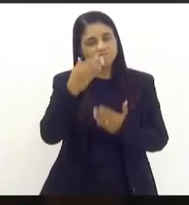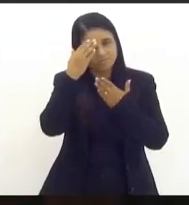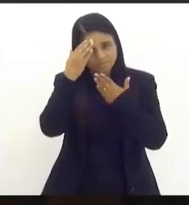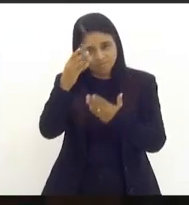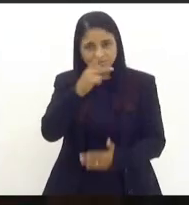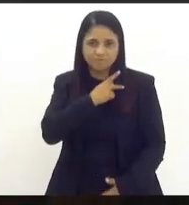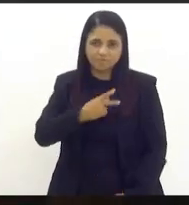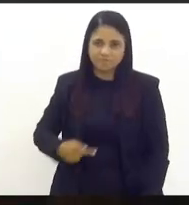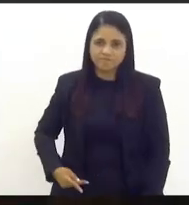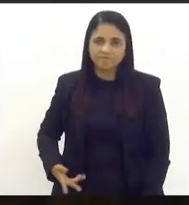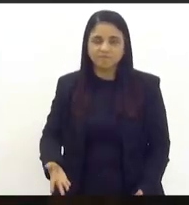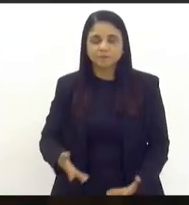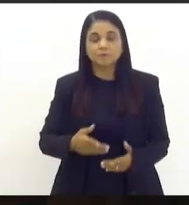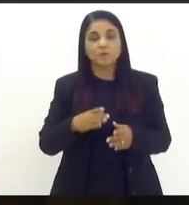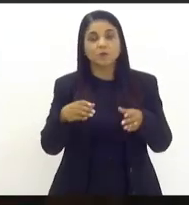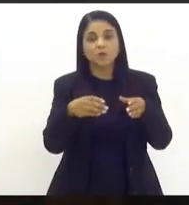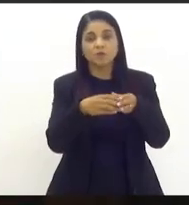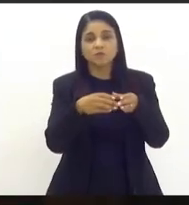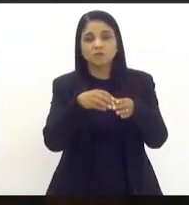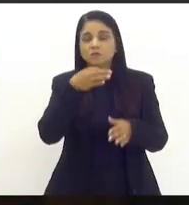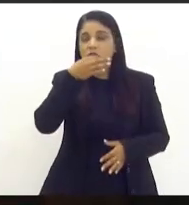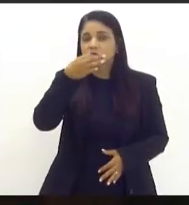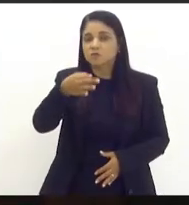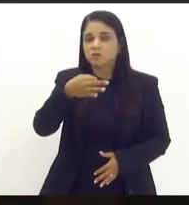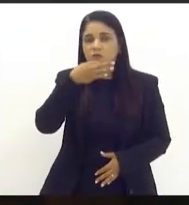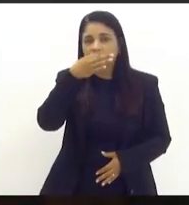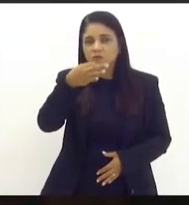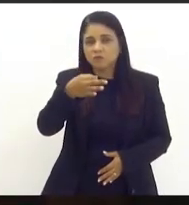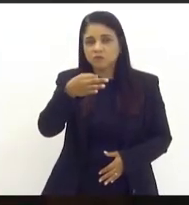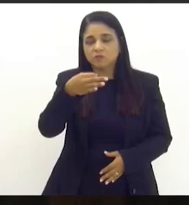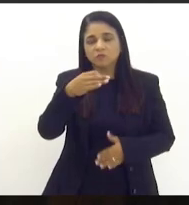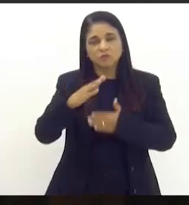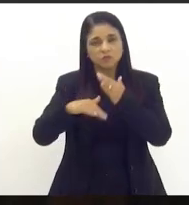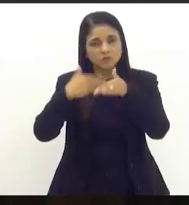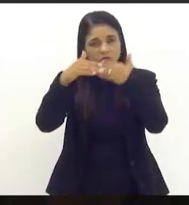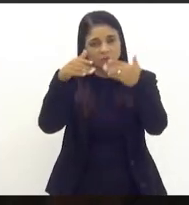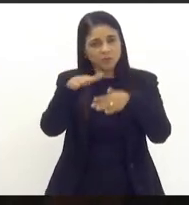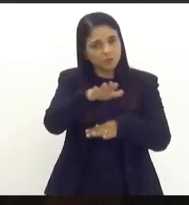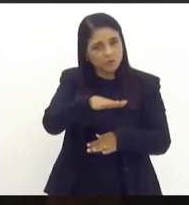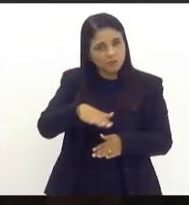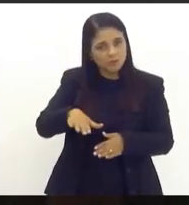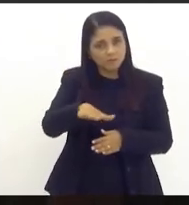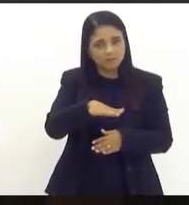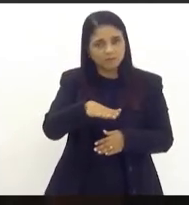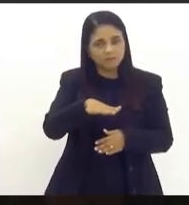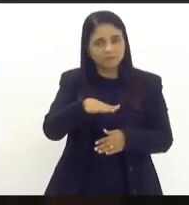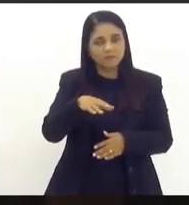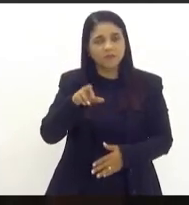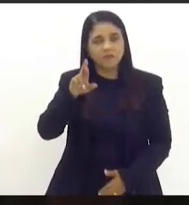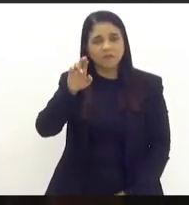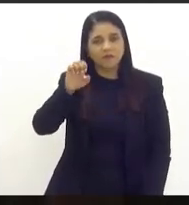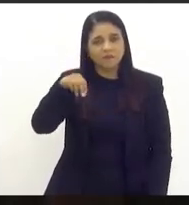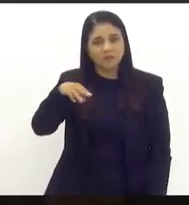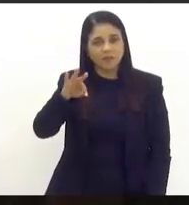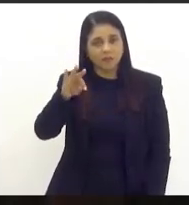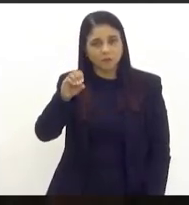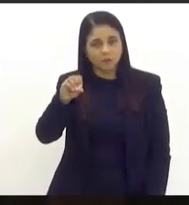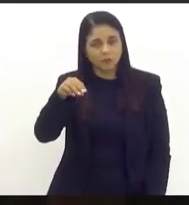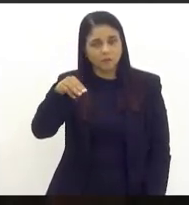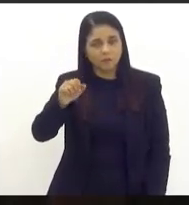obrigado pela comissão de assuntos e desenvolvimento Regional Renato Machado